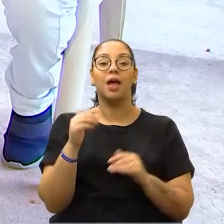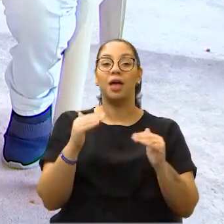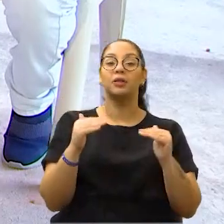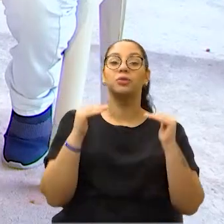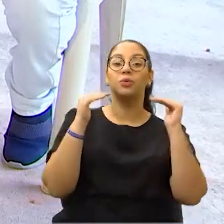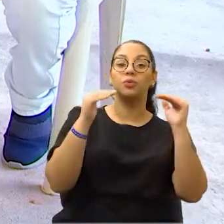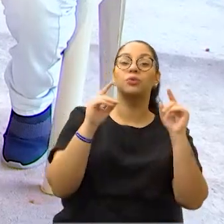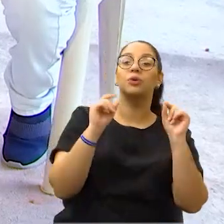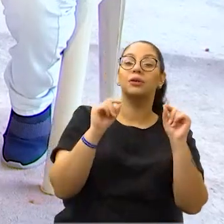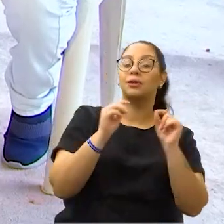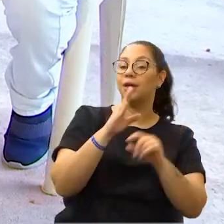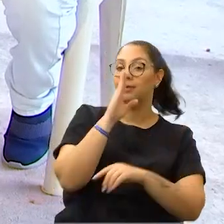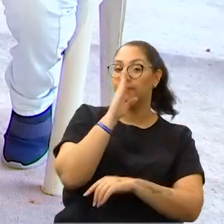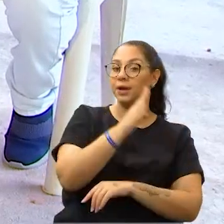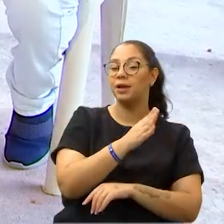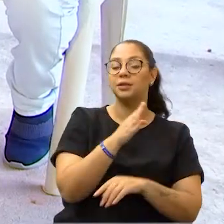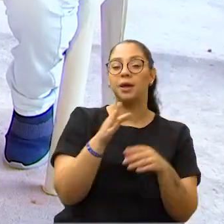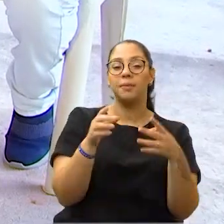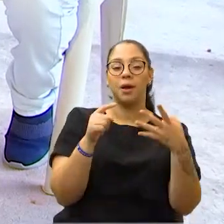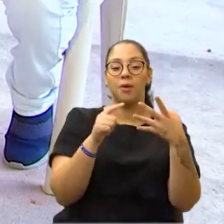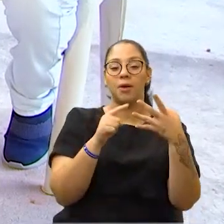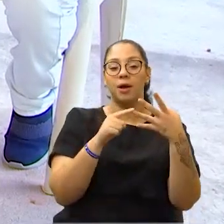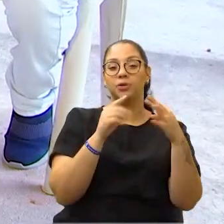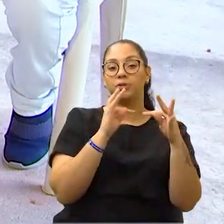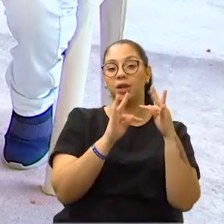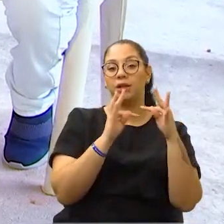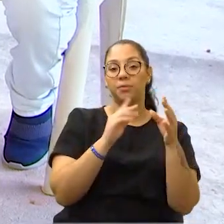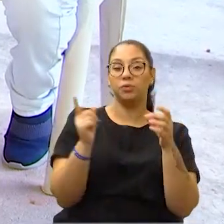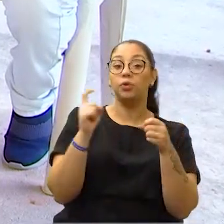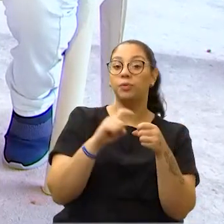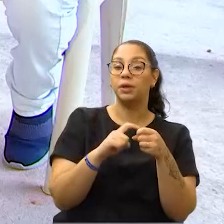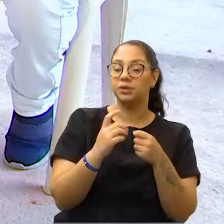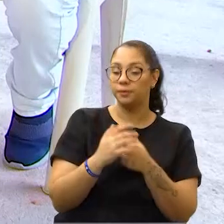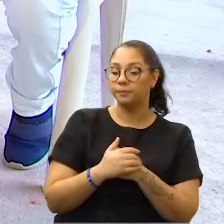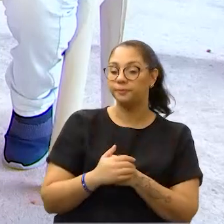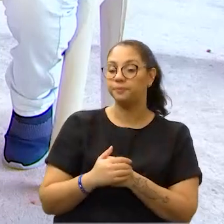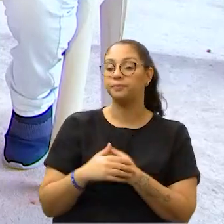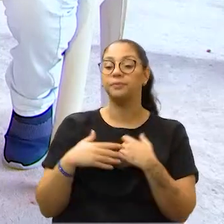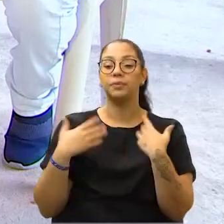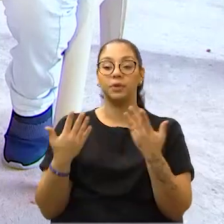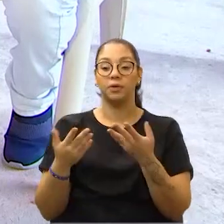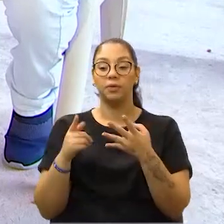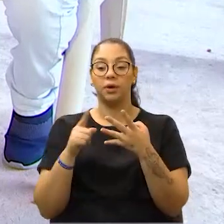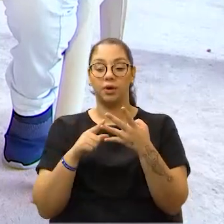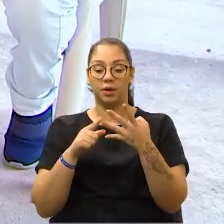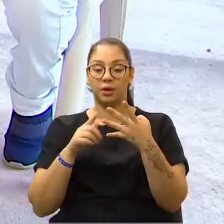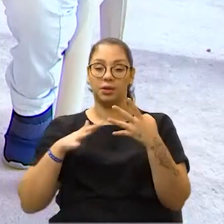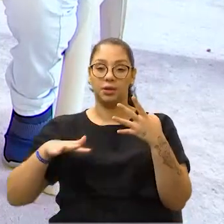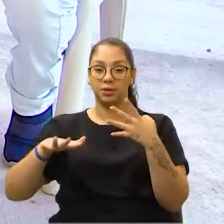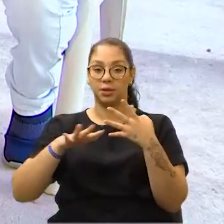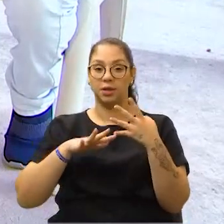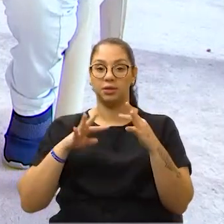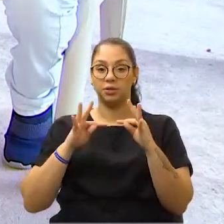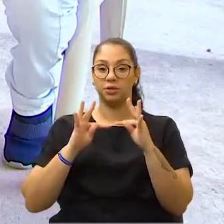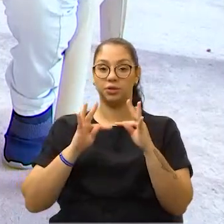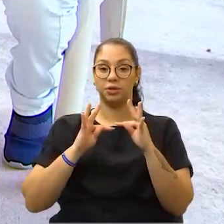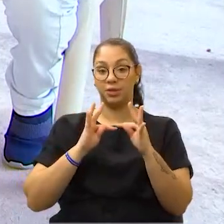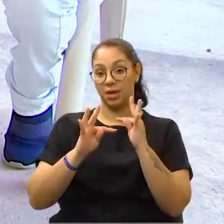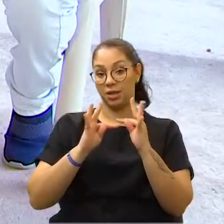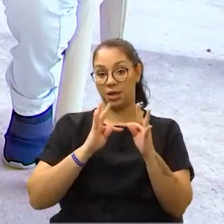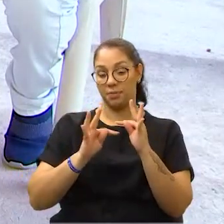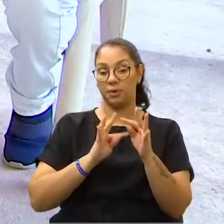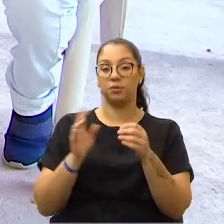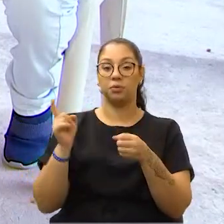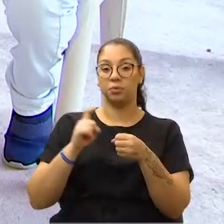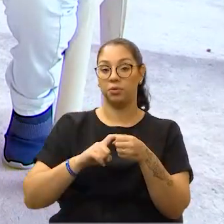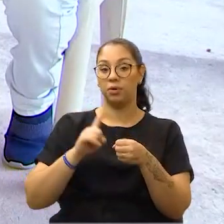adolescentes, é adulto? Quem mais se encaixa nessa parte de tratamento e recuperação? Bom, essa parte de tratamento, né, e